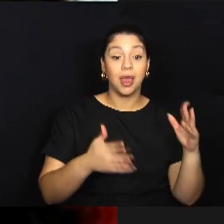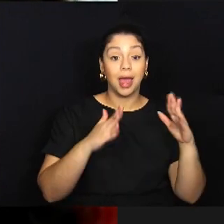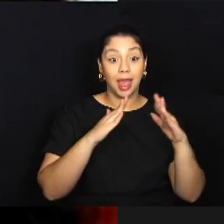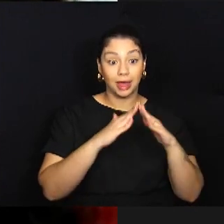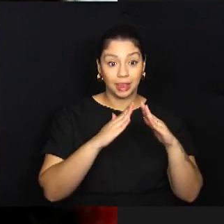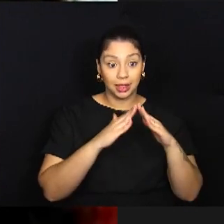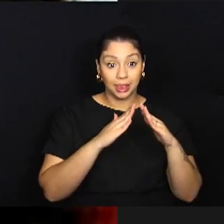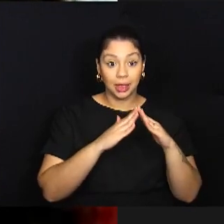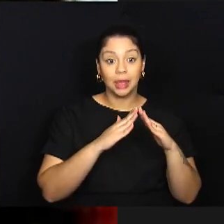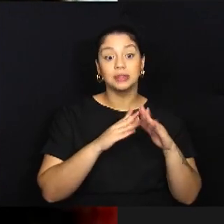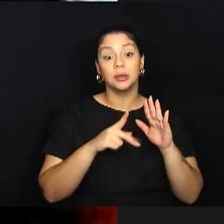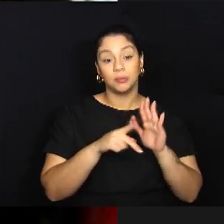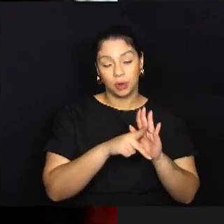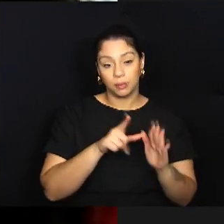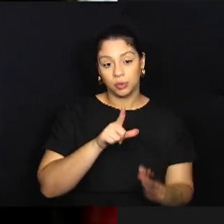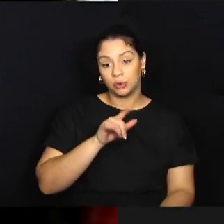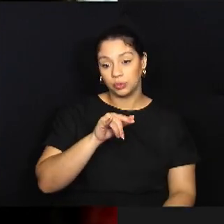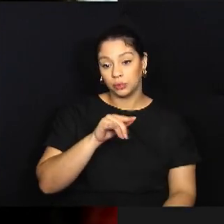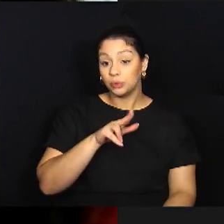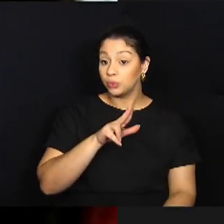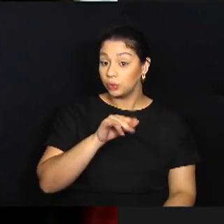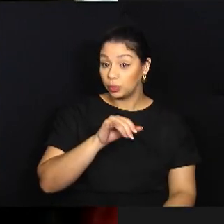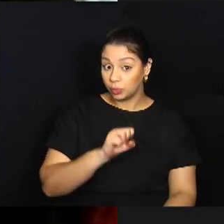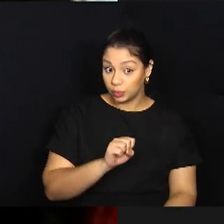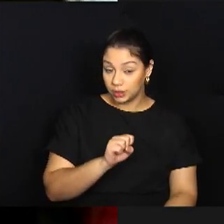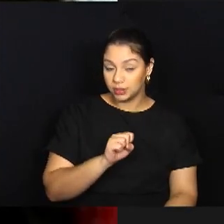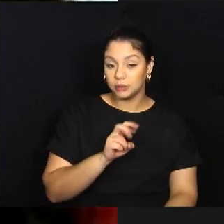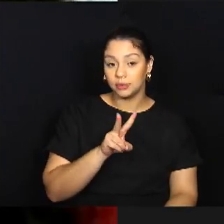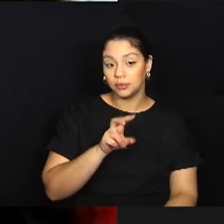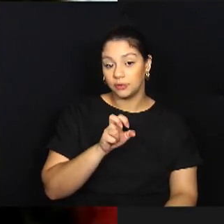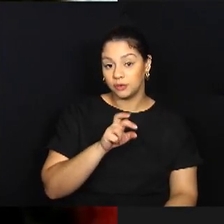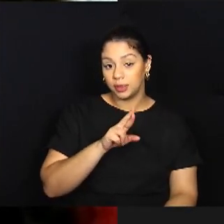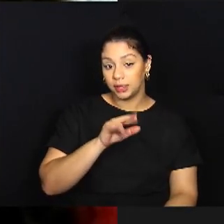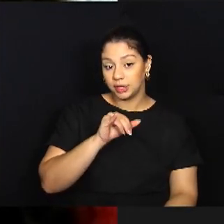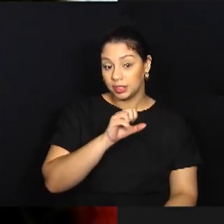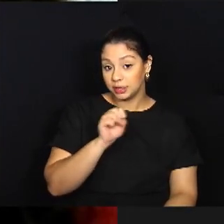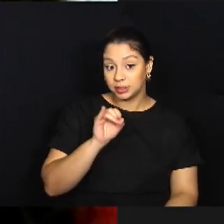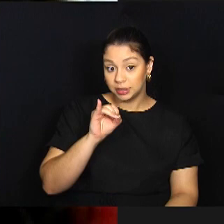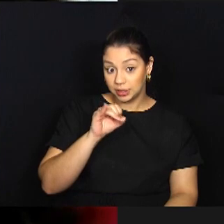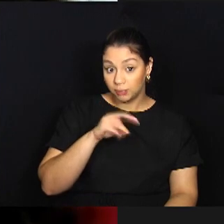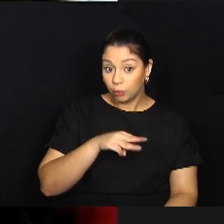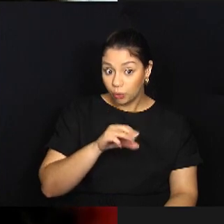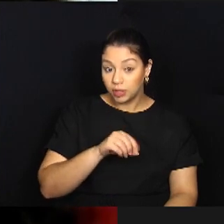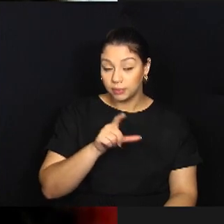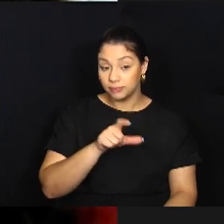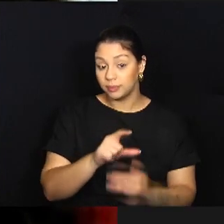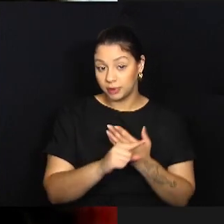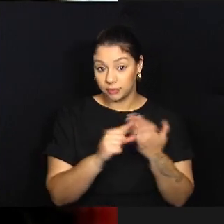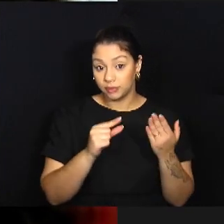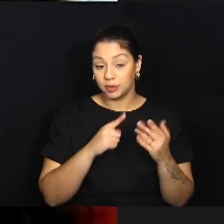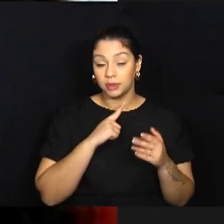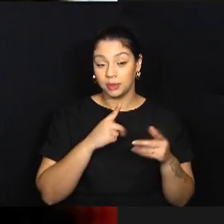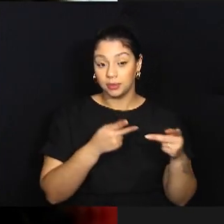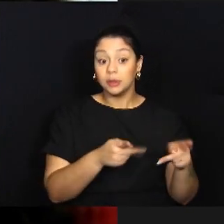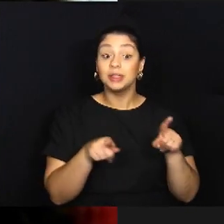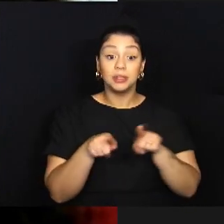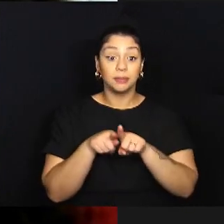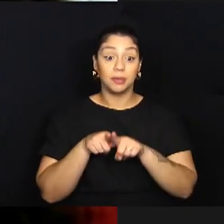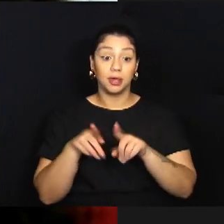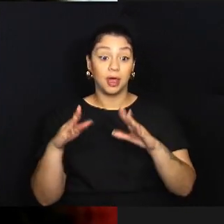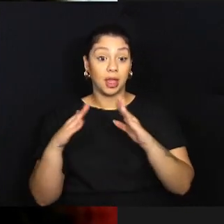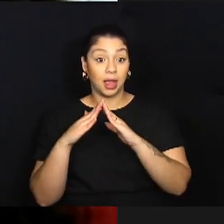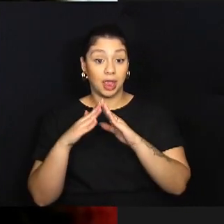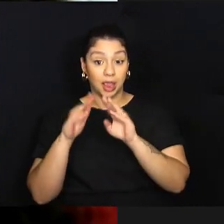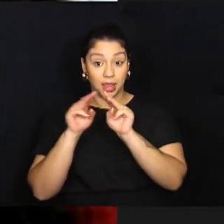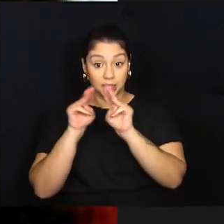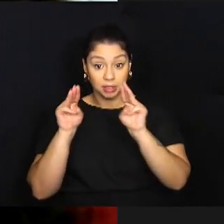Luiz Fernando Veríssimo, filho dele, que é onde o Érico viveu, né? Nós visitamos a casa-museu do Érico Veríssimo em